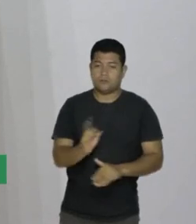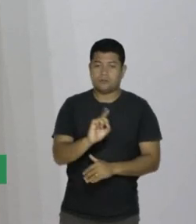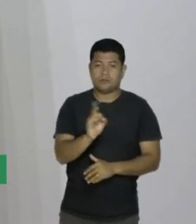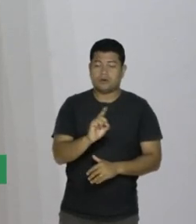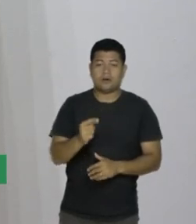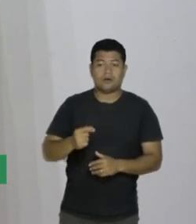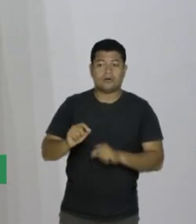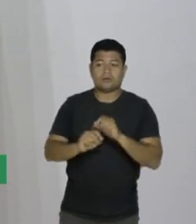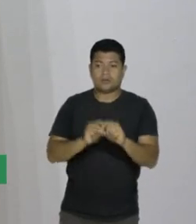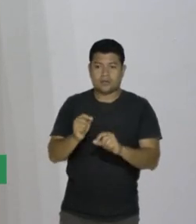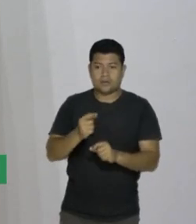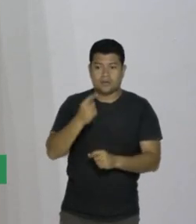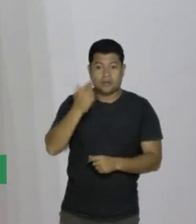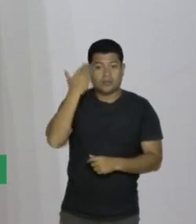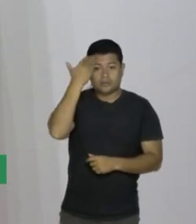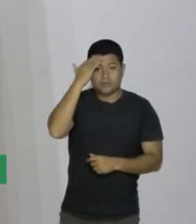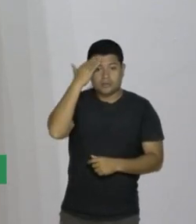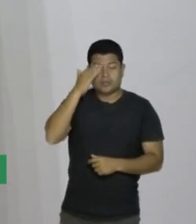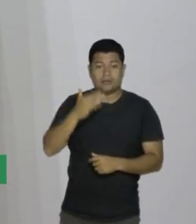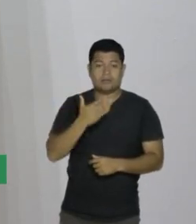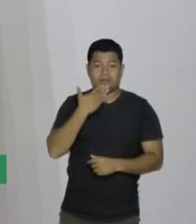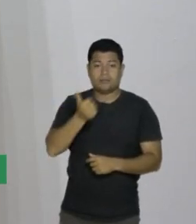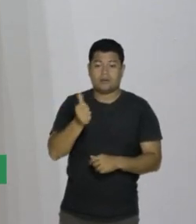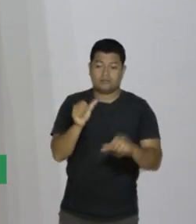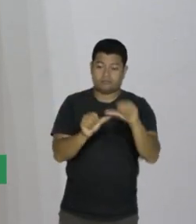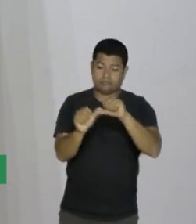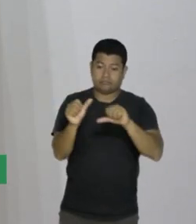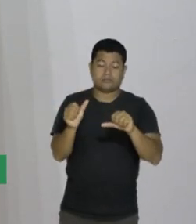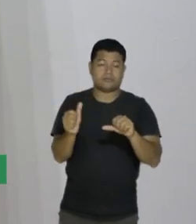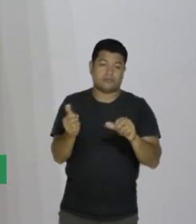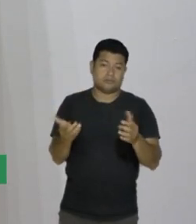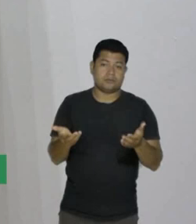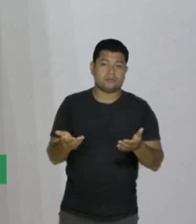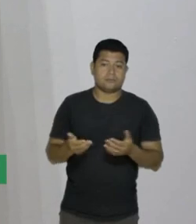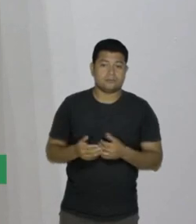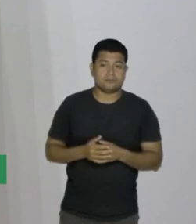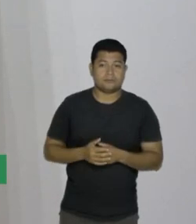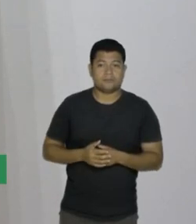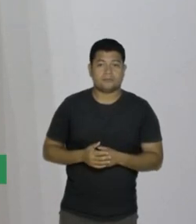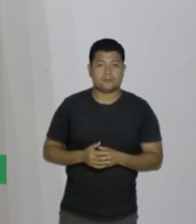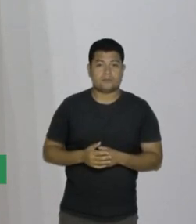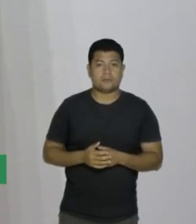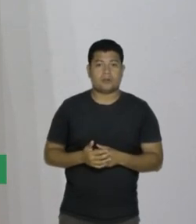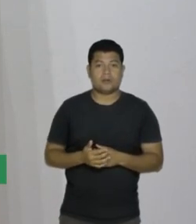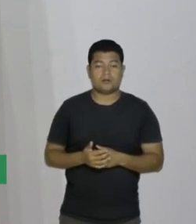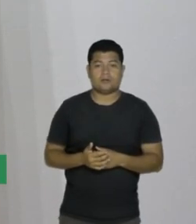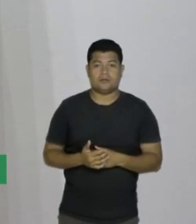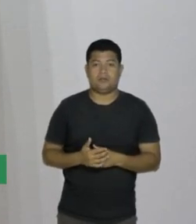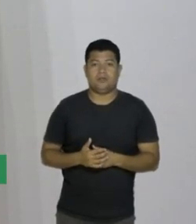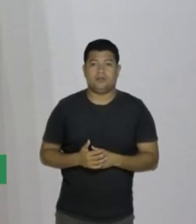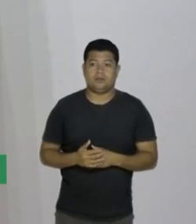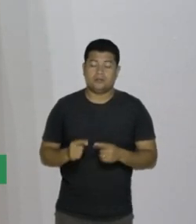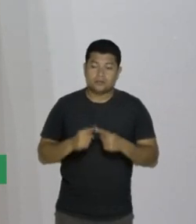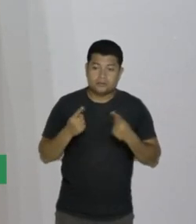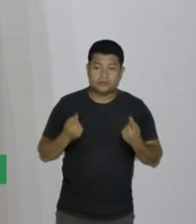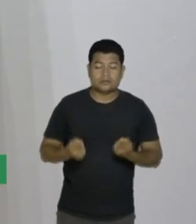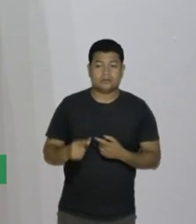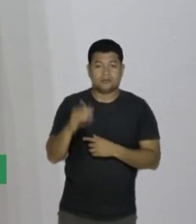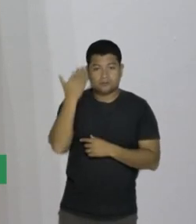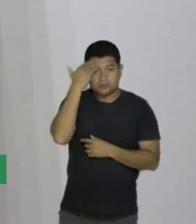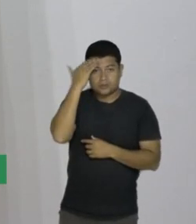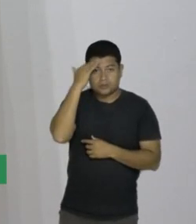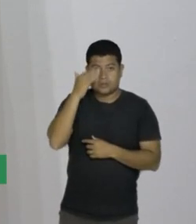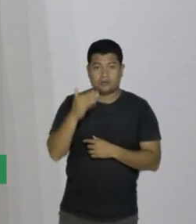queria mostrar o outro quadro que nós preparamos também então considerando que houve um aumento da demanda né